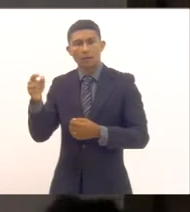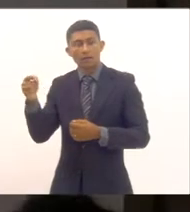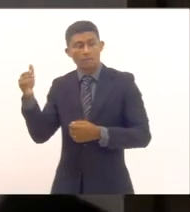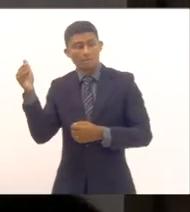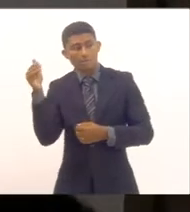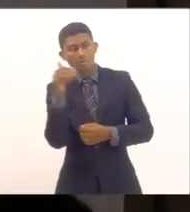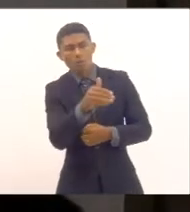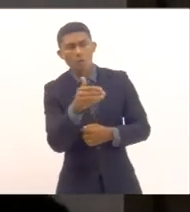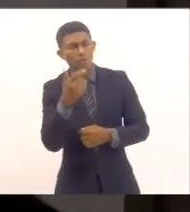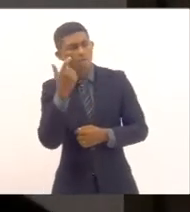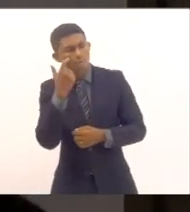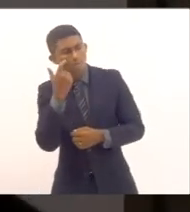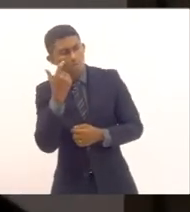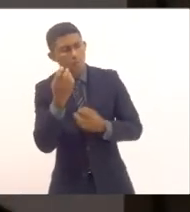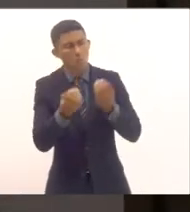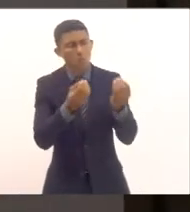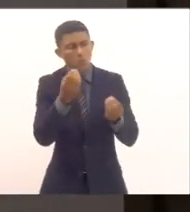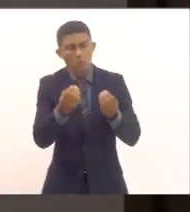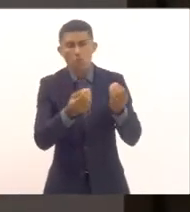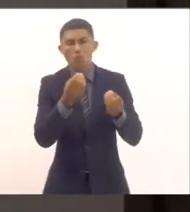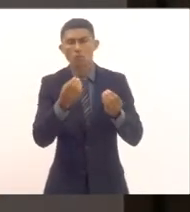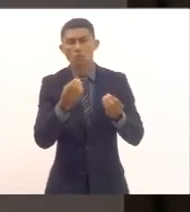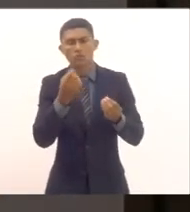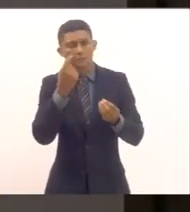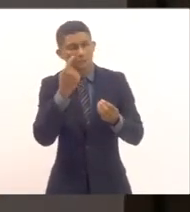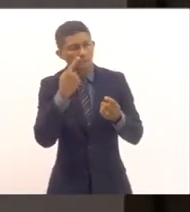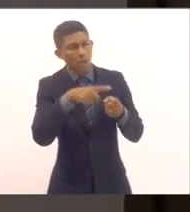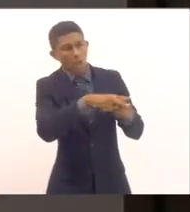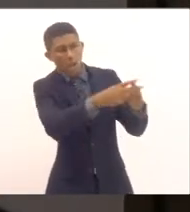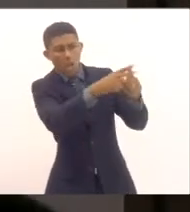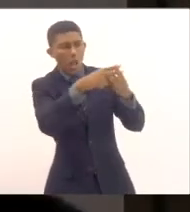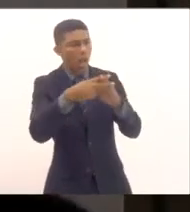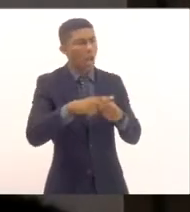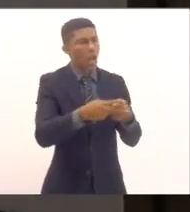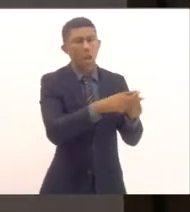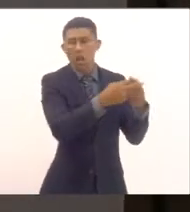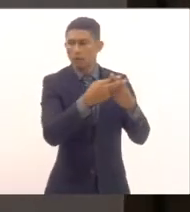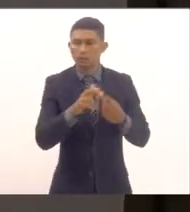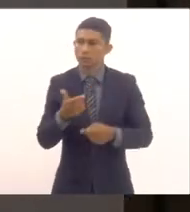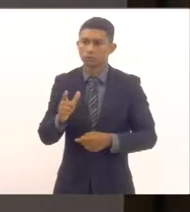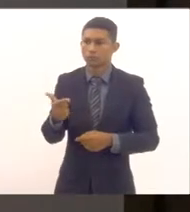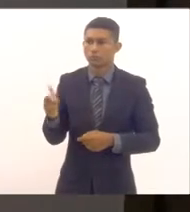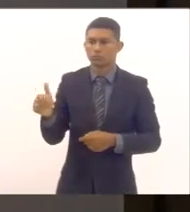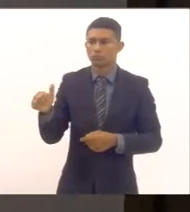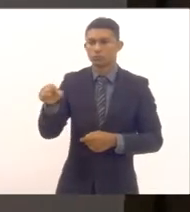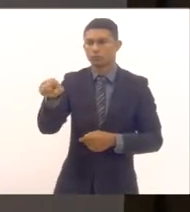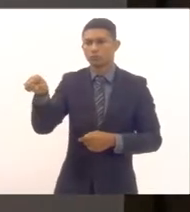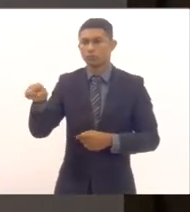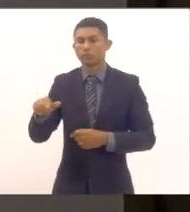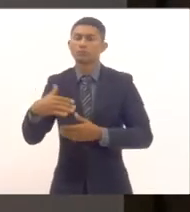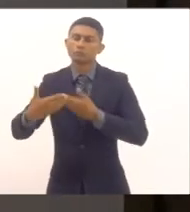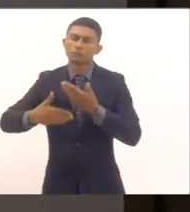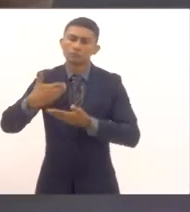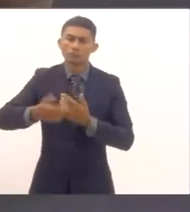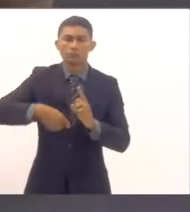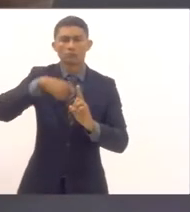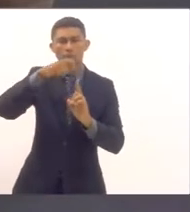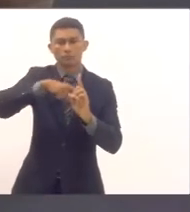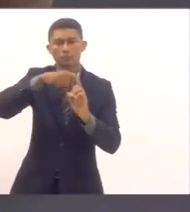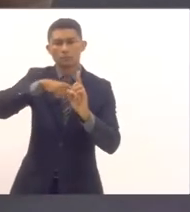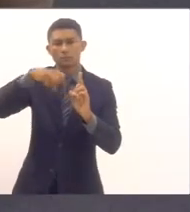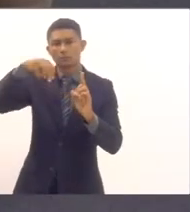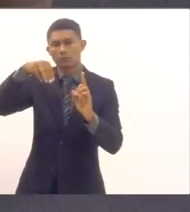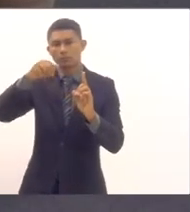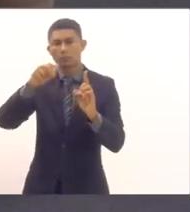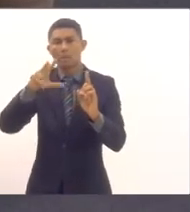não foi lá ela não teve como fazer esse esse reparos nas estações que nós operamos quando chegou em maio nós ajustamos